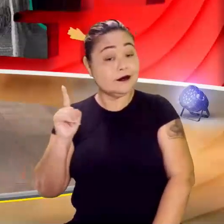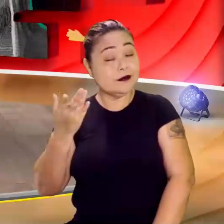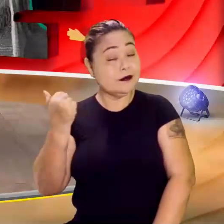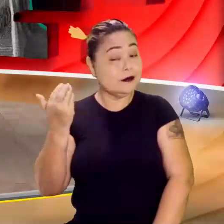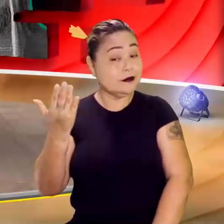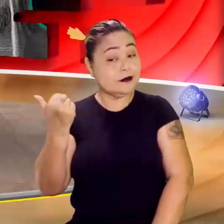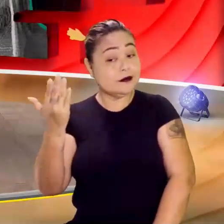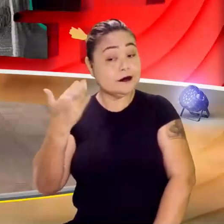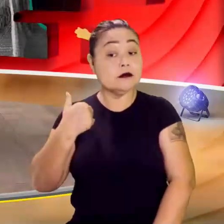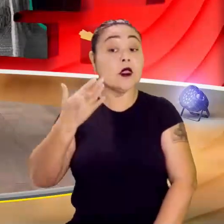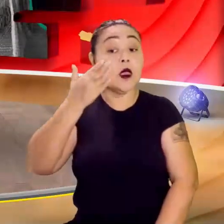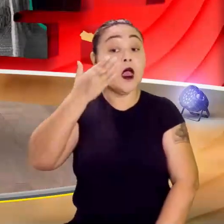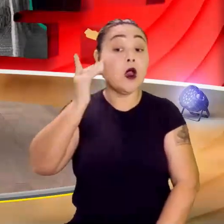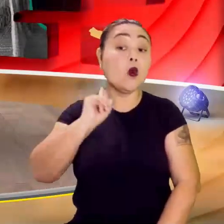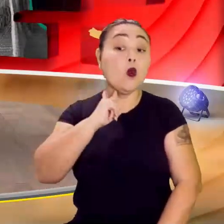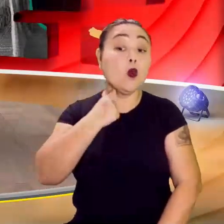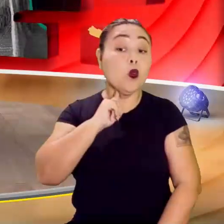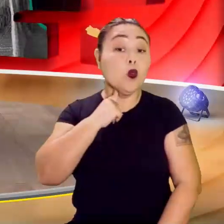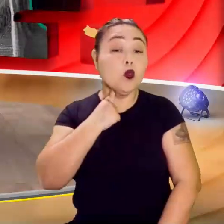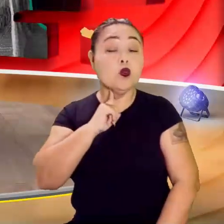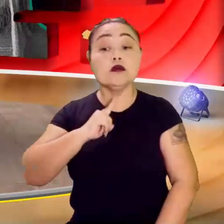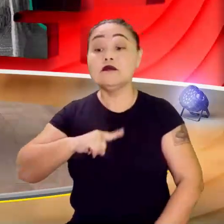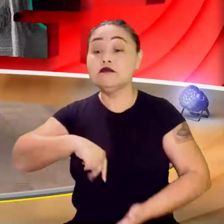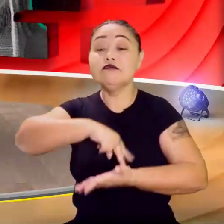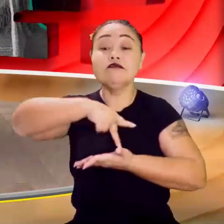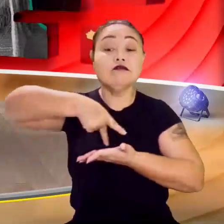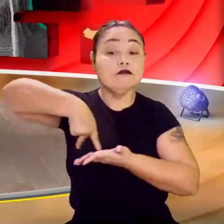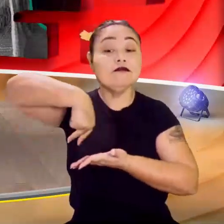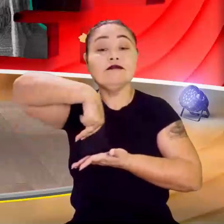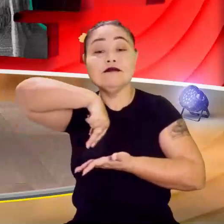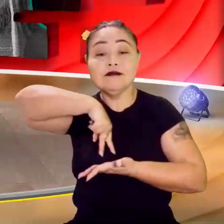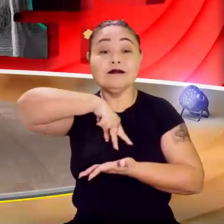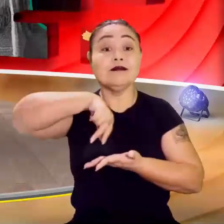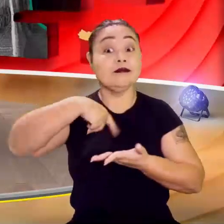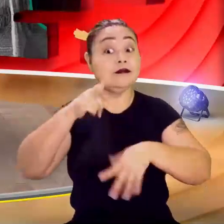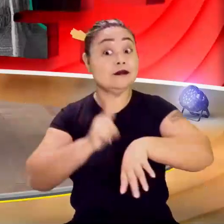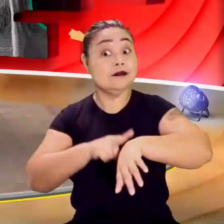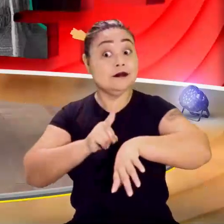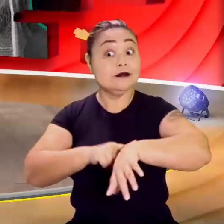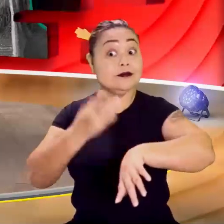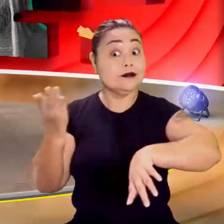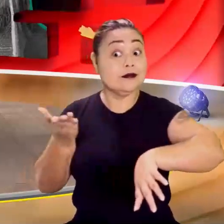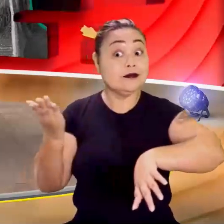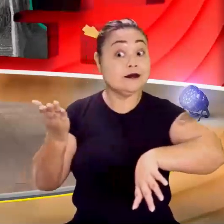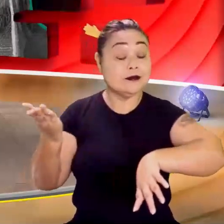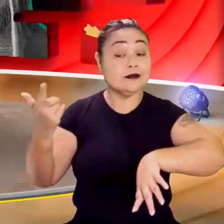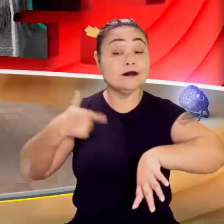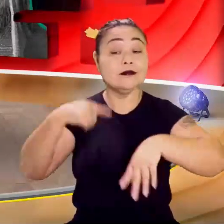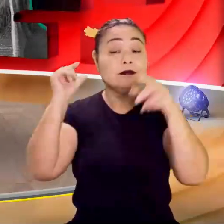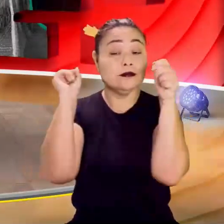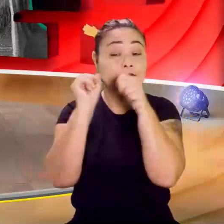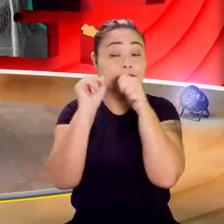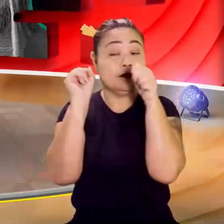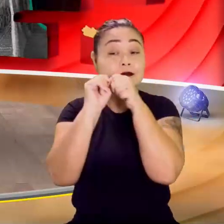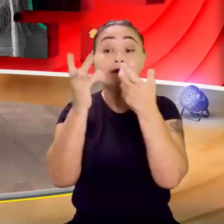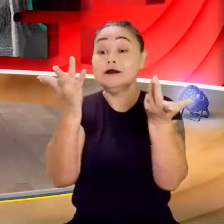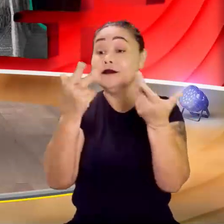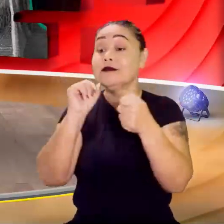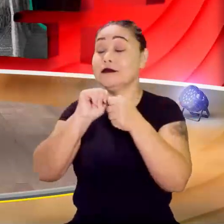ele vem, é o Cascão, e ele vem todo animadinho. E agora? Porque ele quer aí fazer